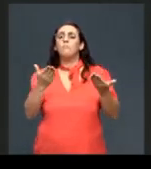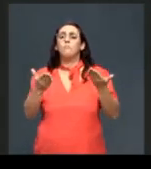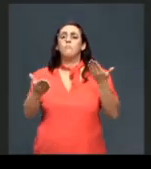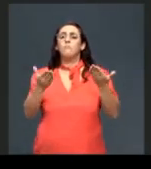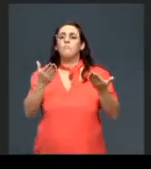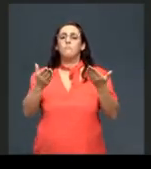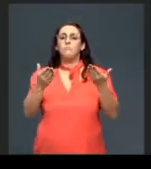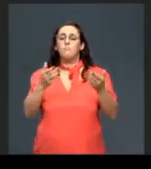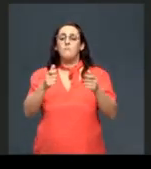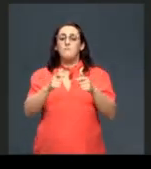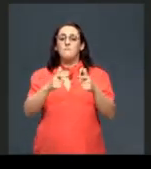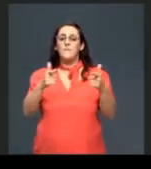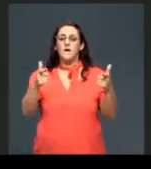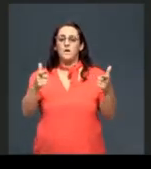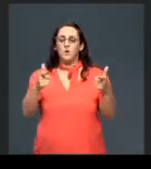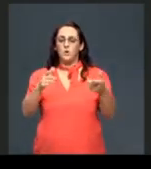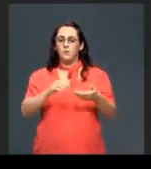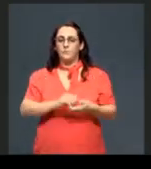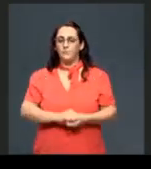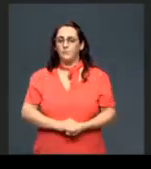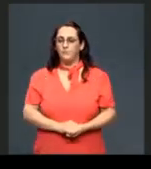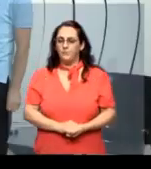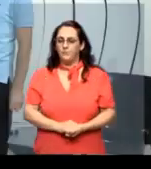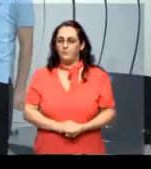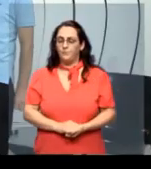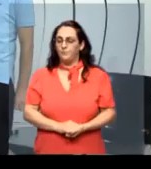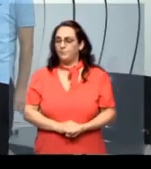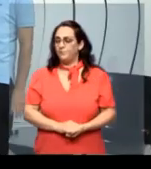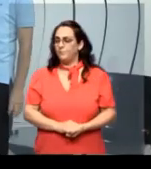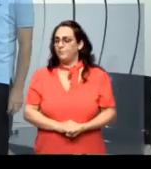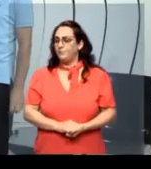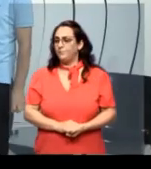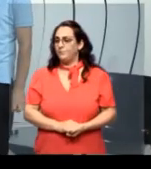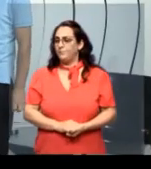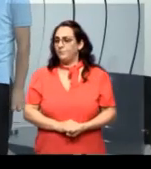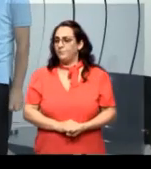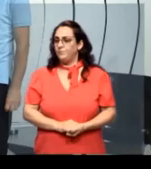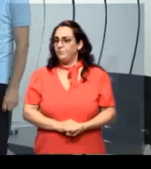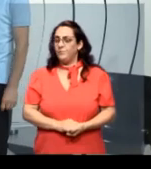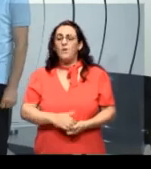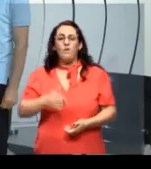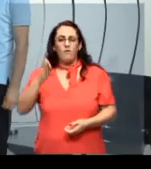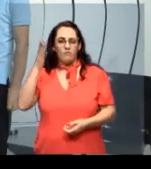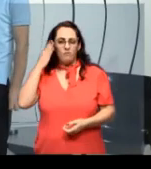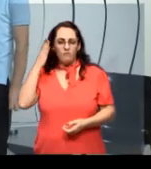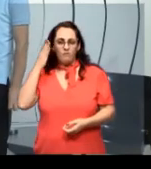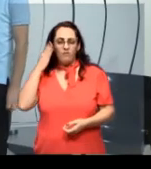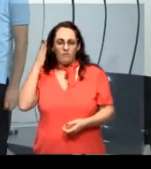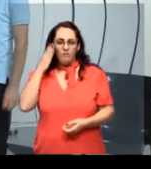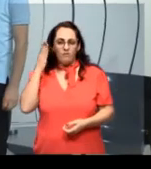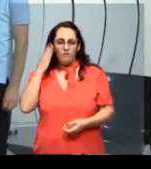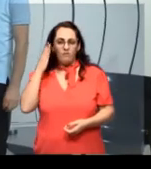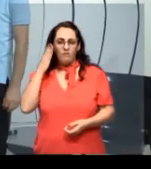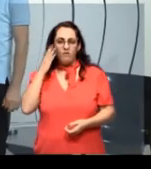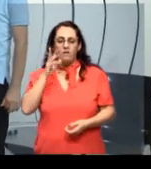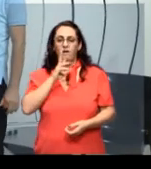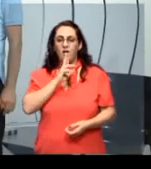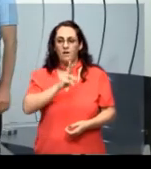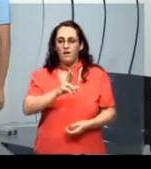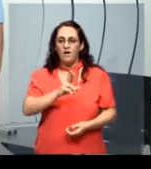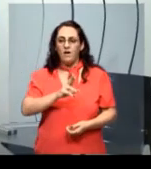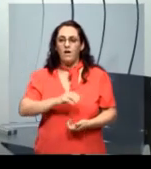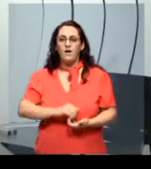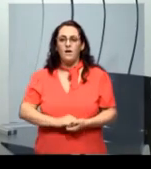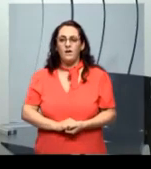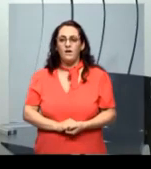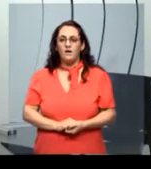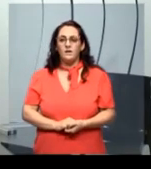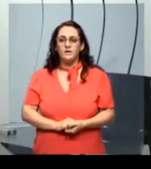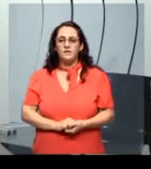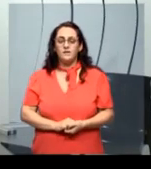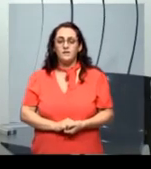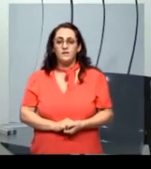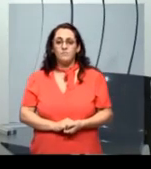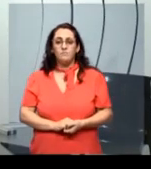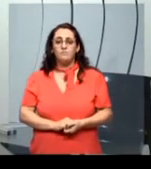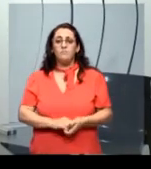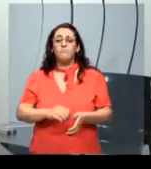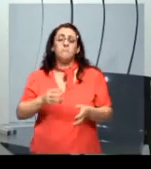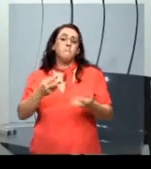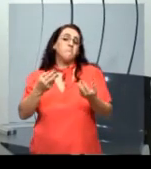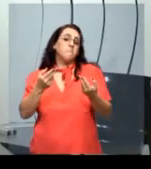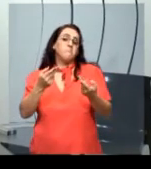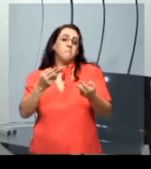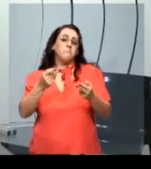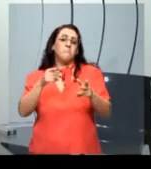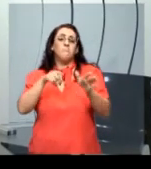1/5 ou 2/7, né? 1/5 ou 2/7, qual é maior? Você sabe dizer? Já pensou? Praticamente a mesma pergunta